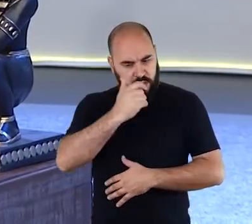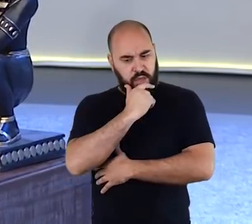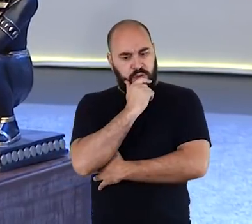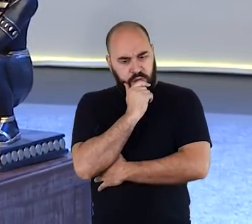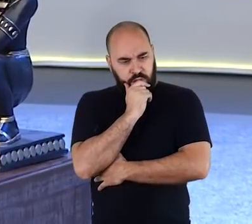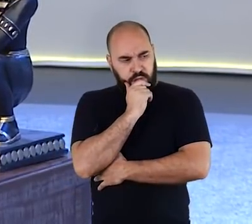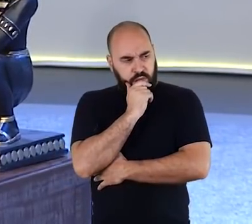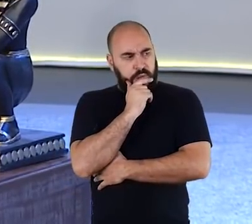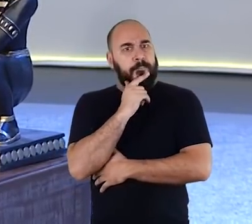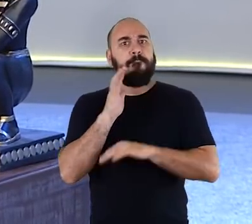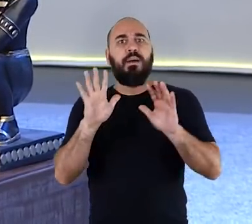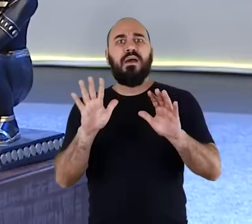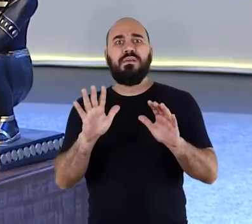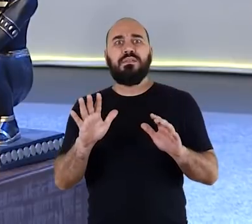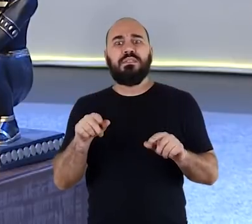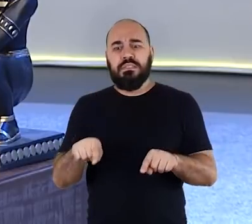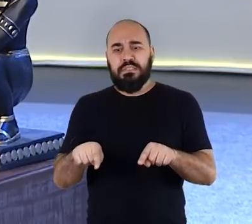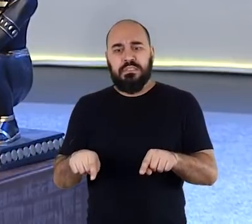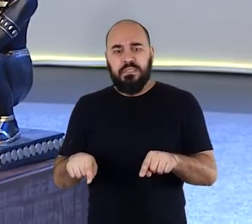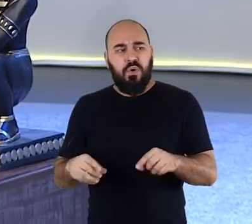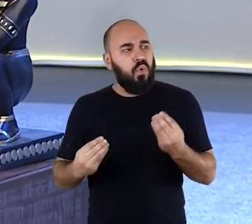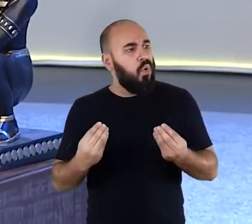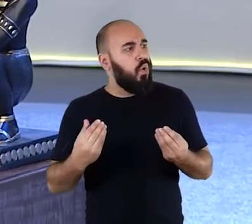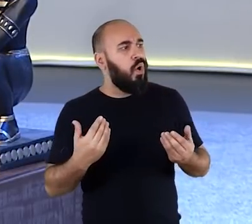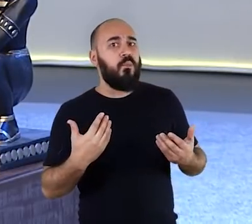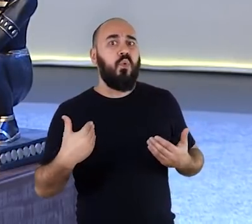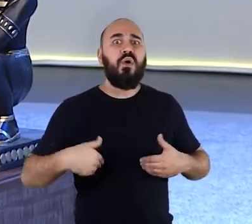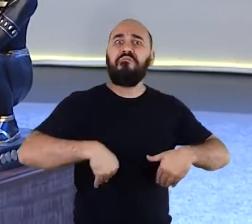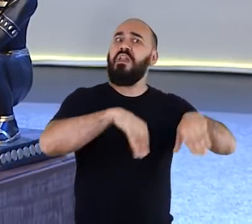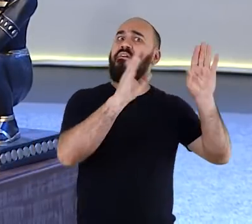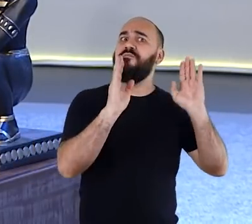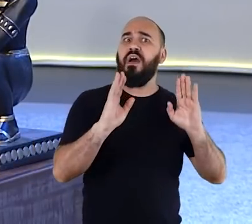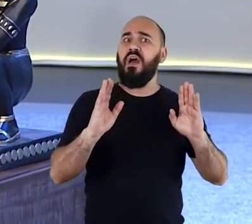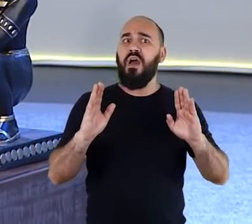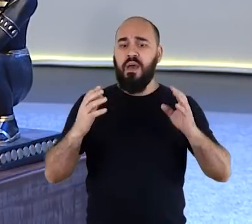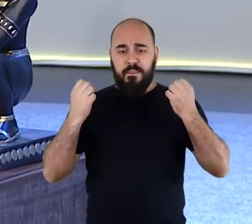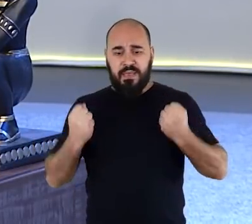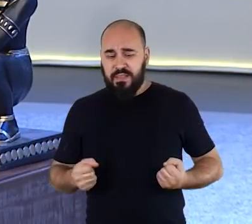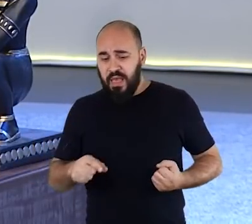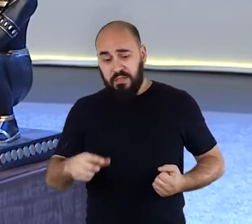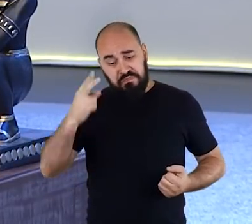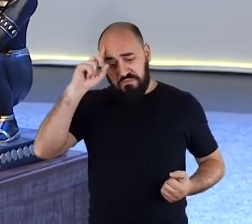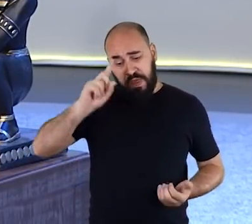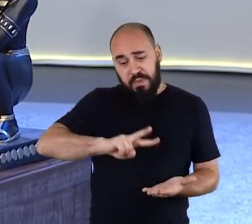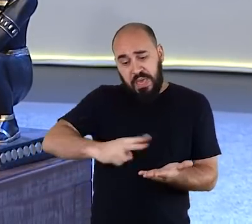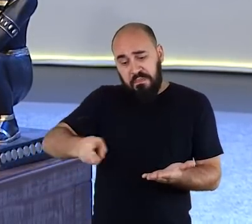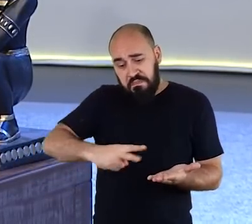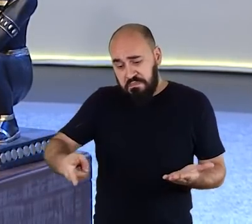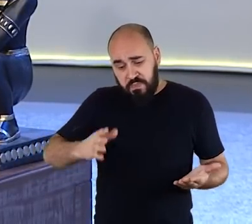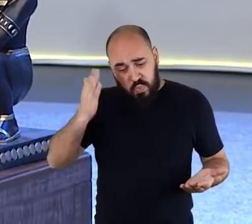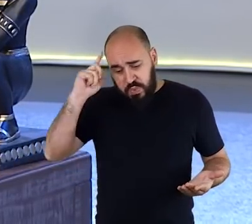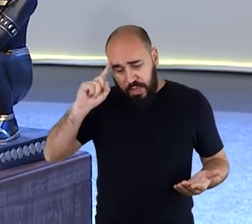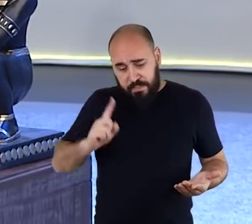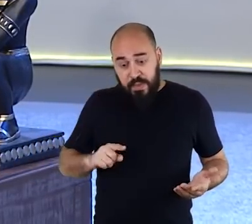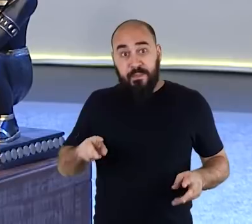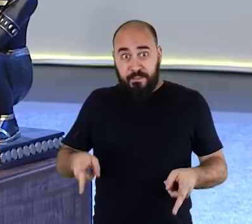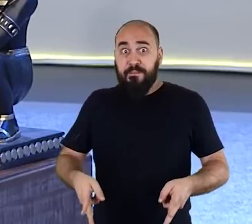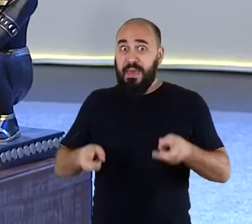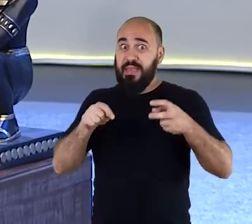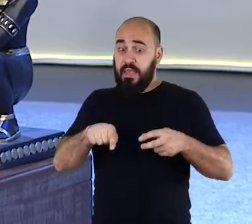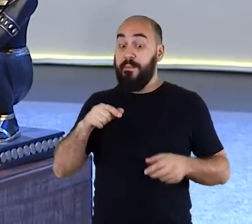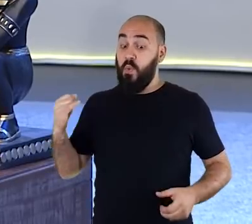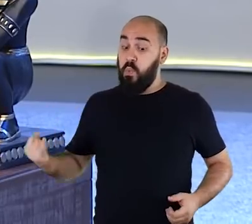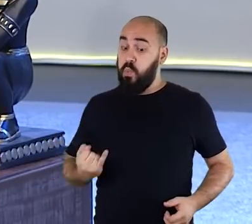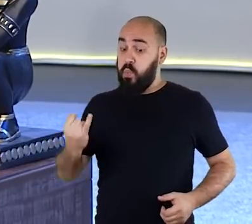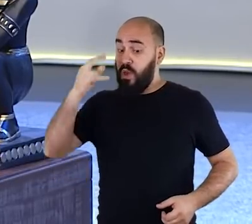conhecimento de línguas antigas para decifrar o que estava escrito ali. Foi aí que ele pediu permissão aos anfitriães e antes